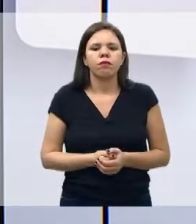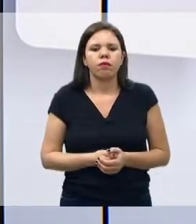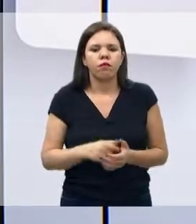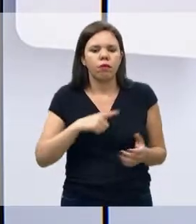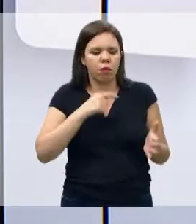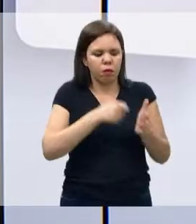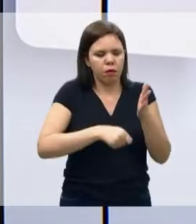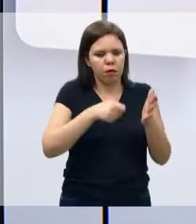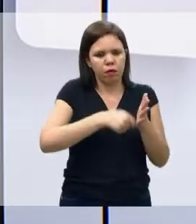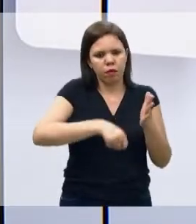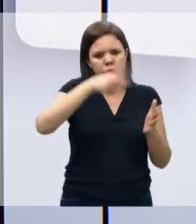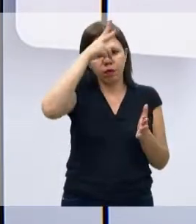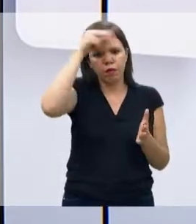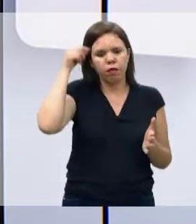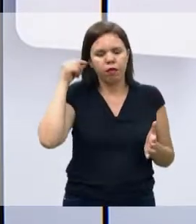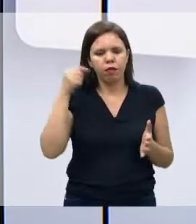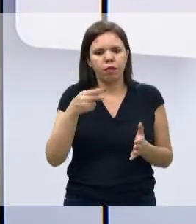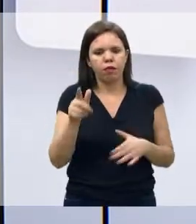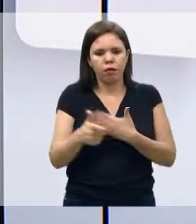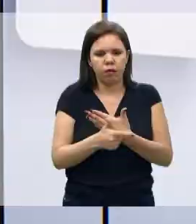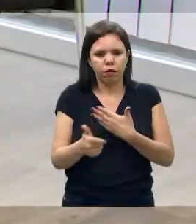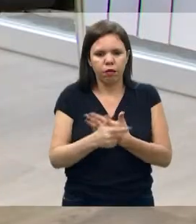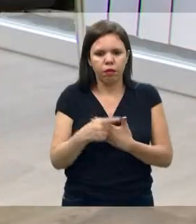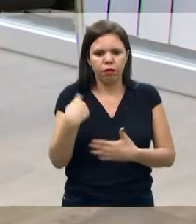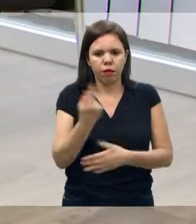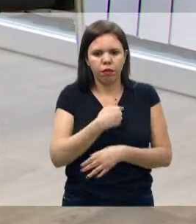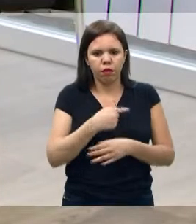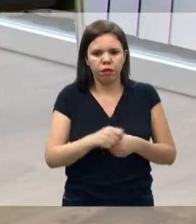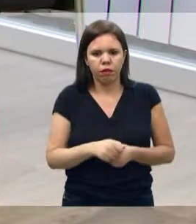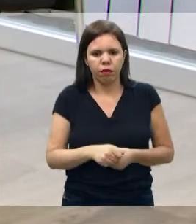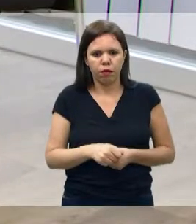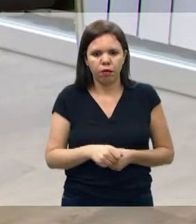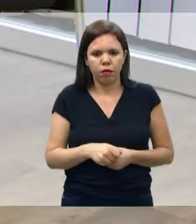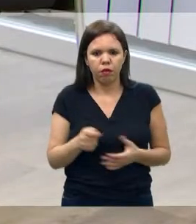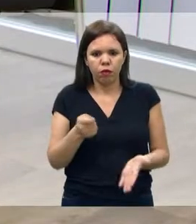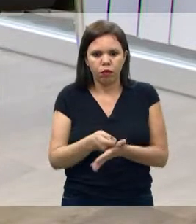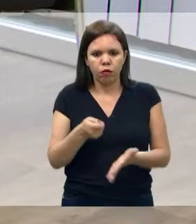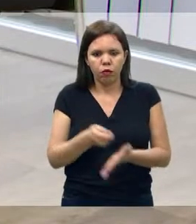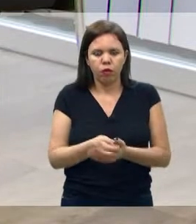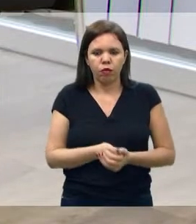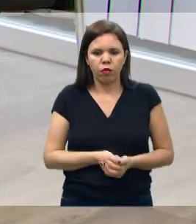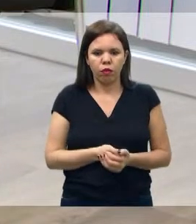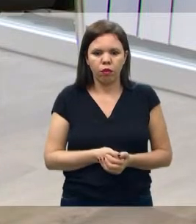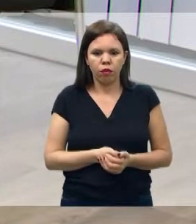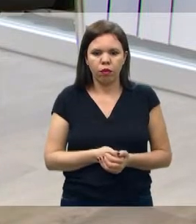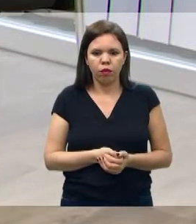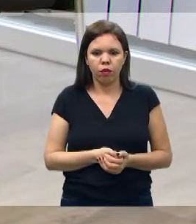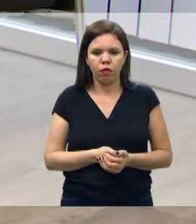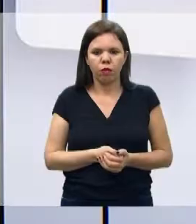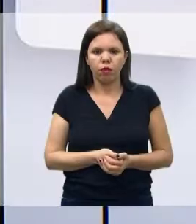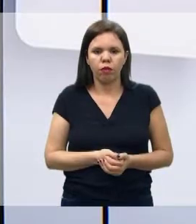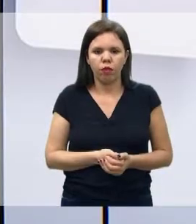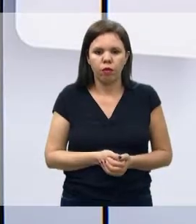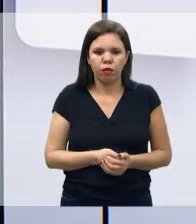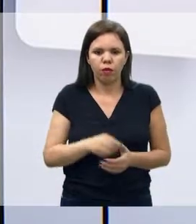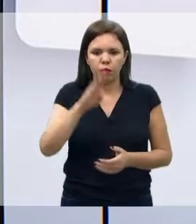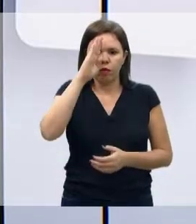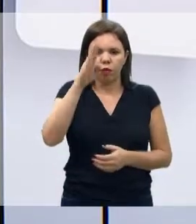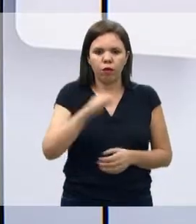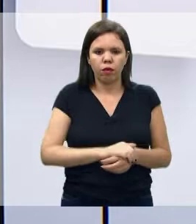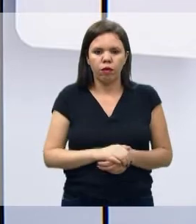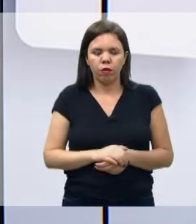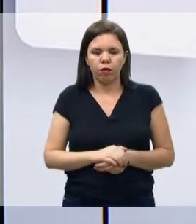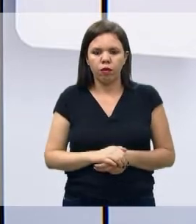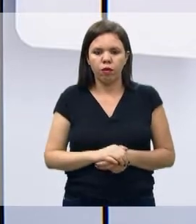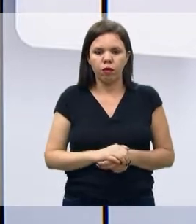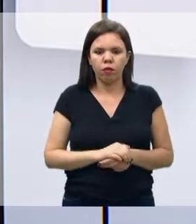políticas públicas, eu acho que aí cabe, o papel nosso, de cobrar, né, dos poderes, principalmente do